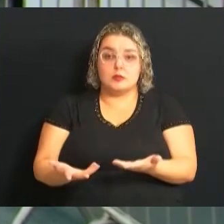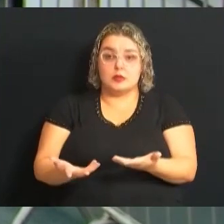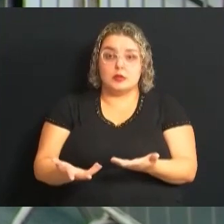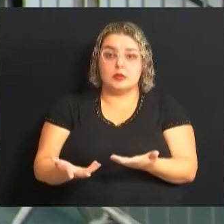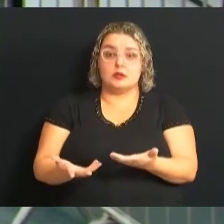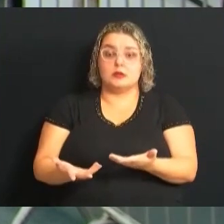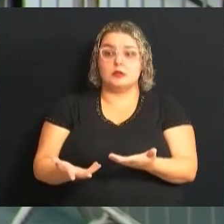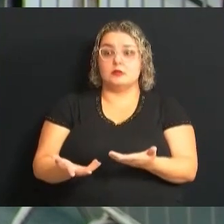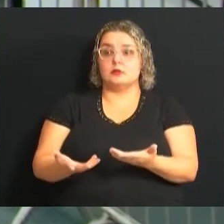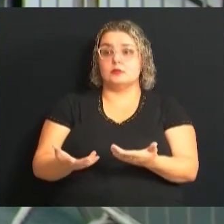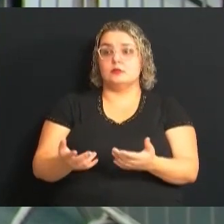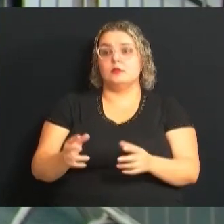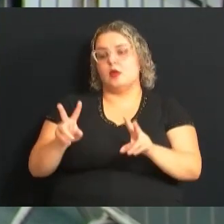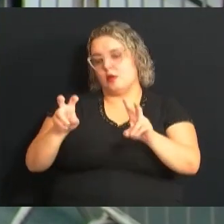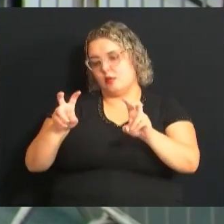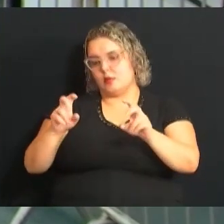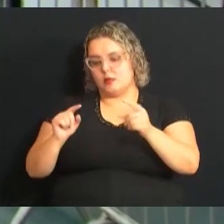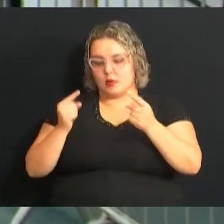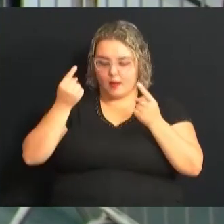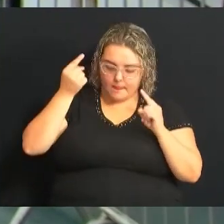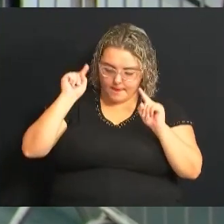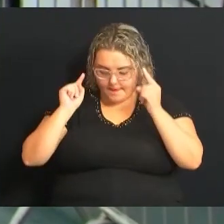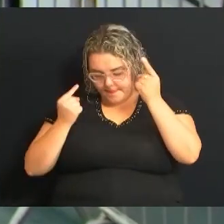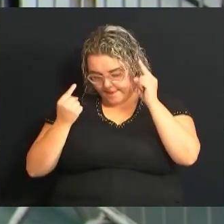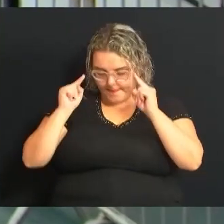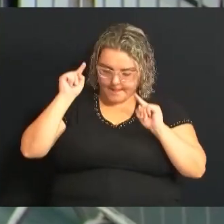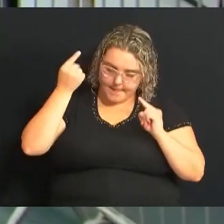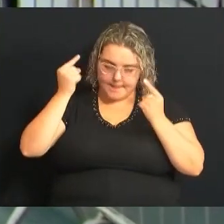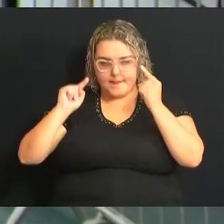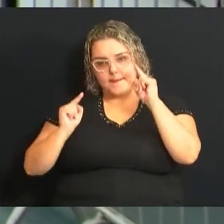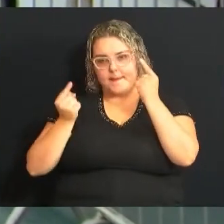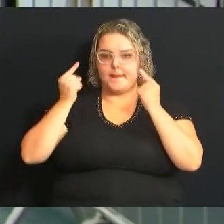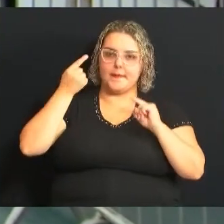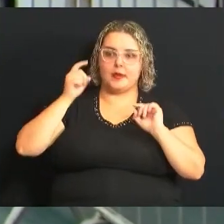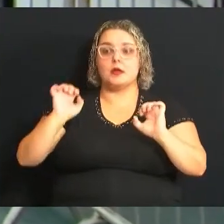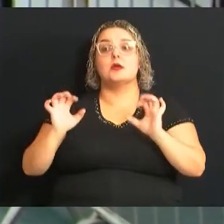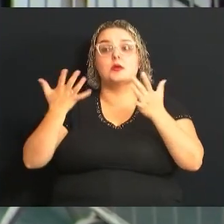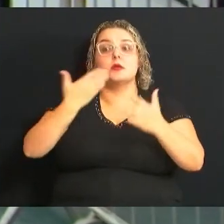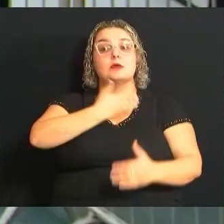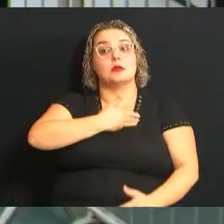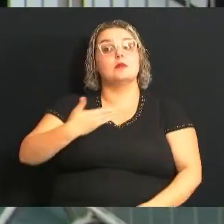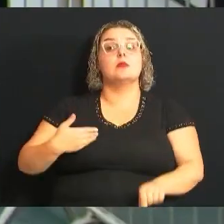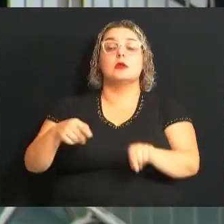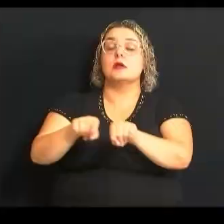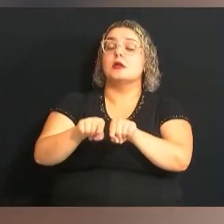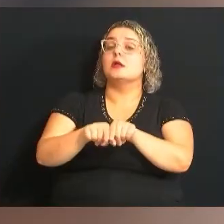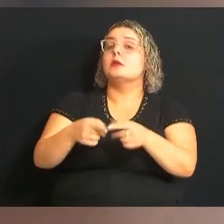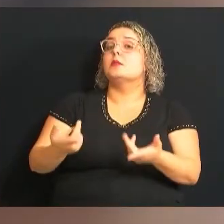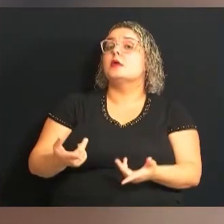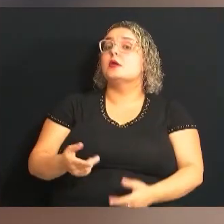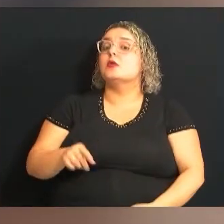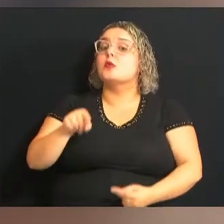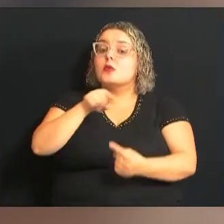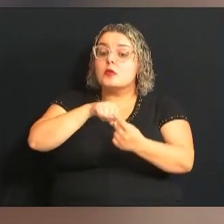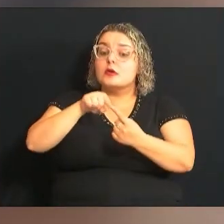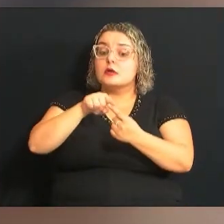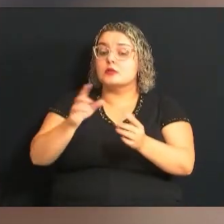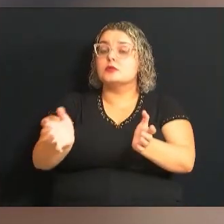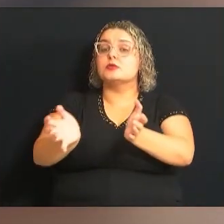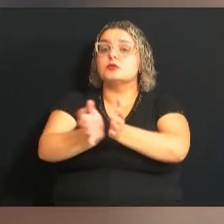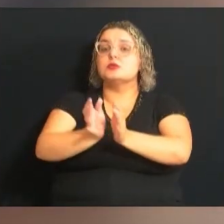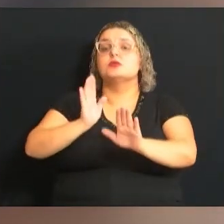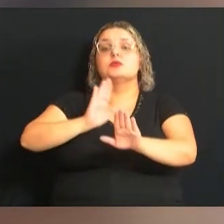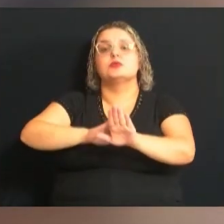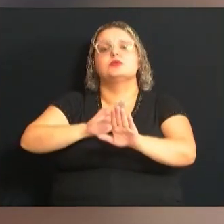questões que diziam respeito ao carnaval e aos eventos públicos. Também a finalidade